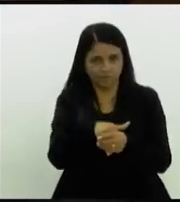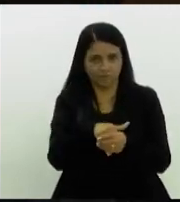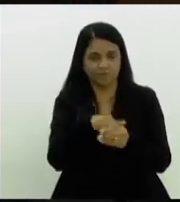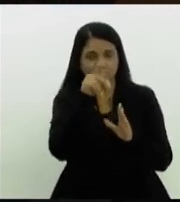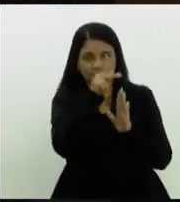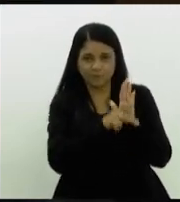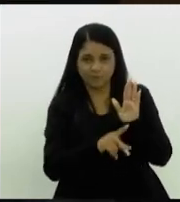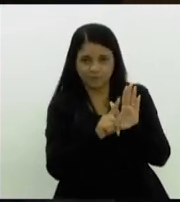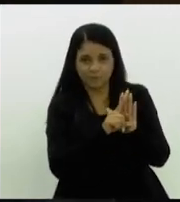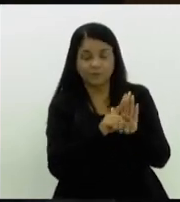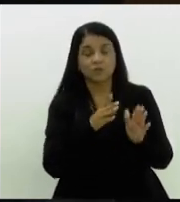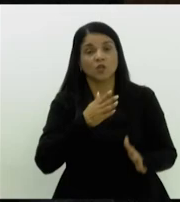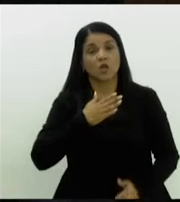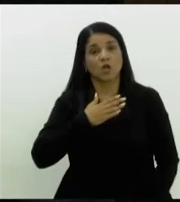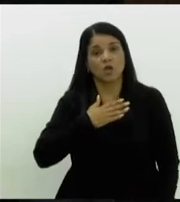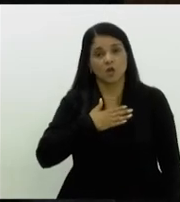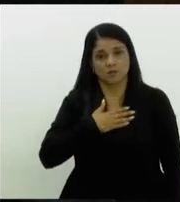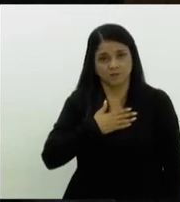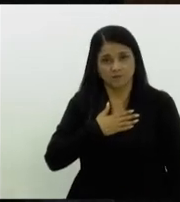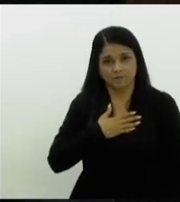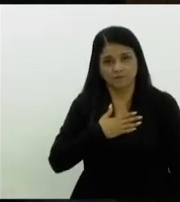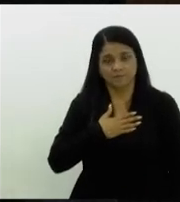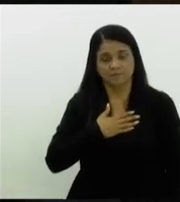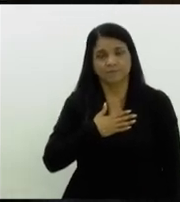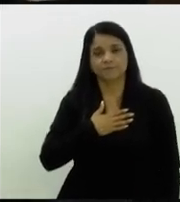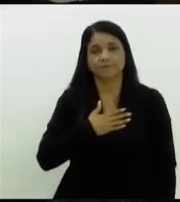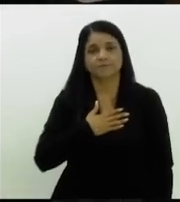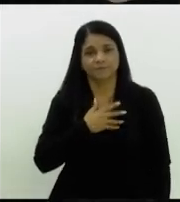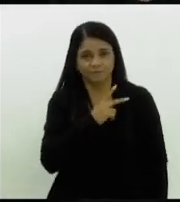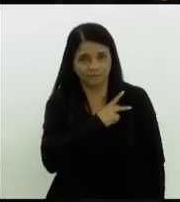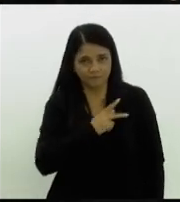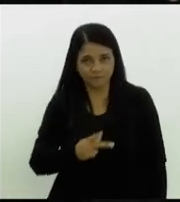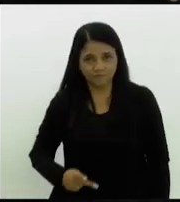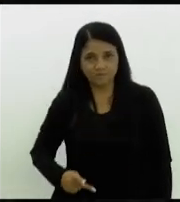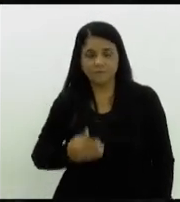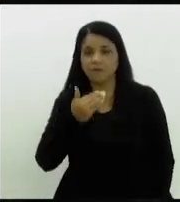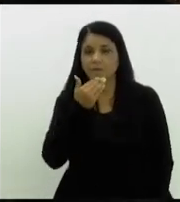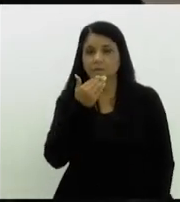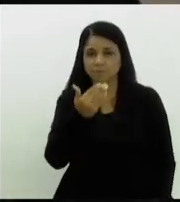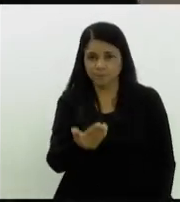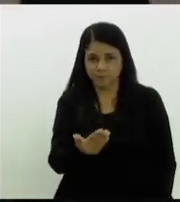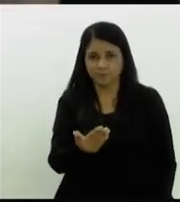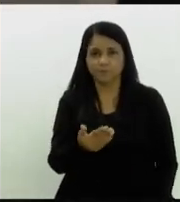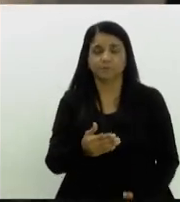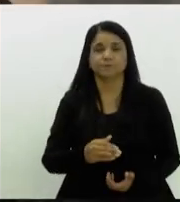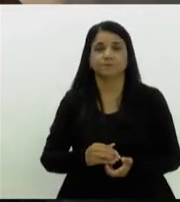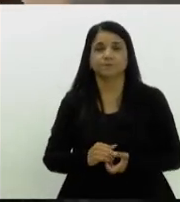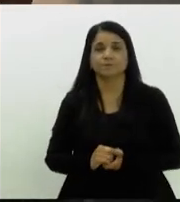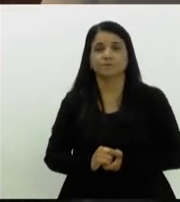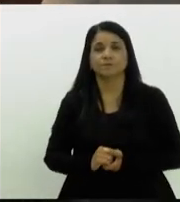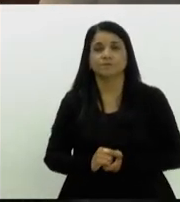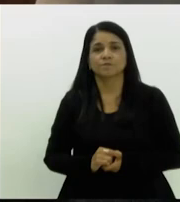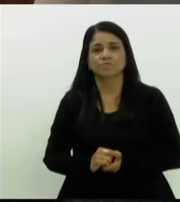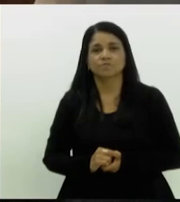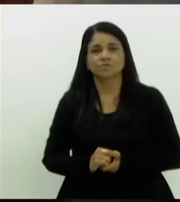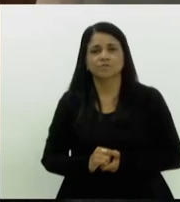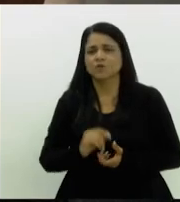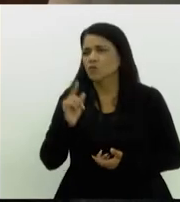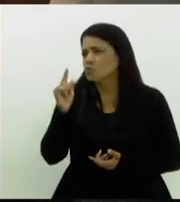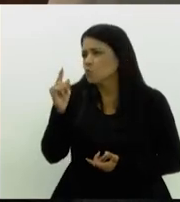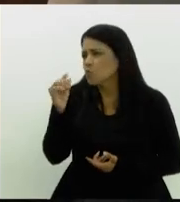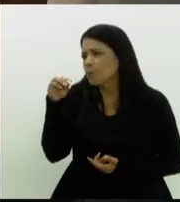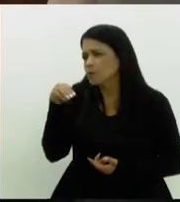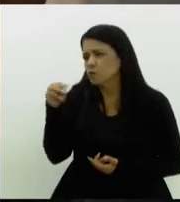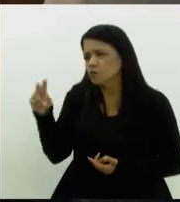votados. Gostaria também, presidente, de solicitar à Vossa Excelência, eu gostaria só de um minutinho